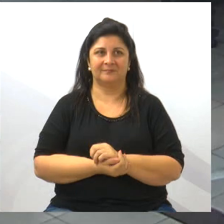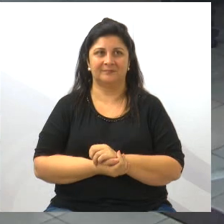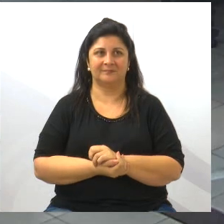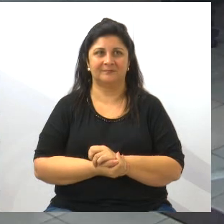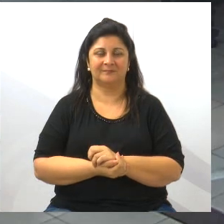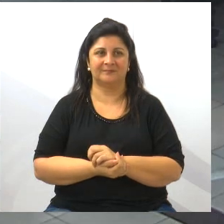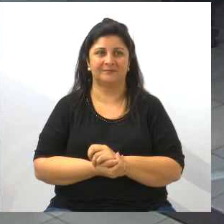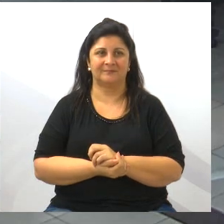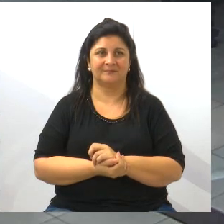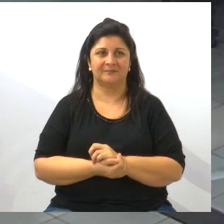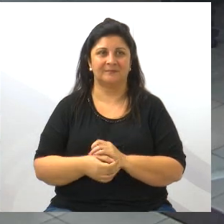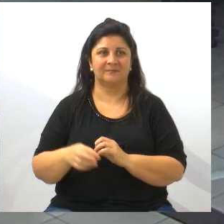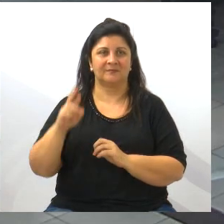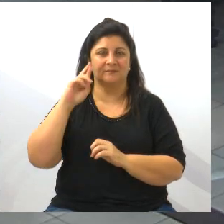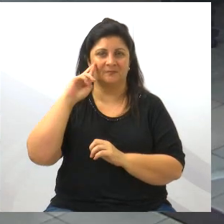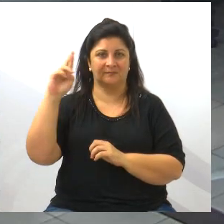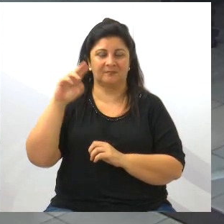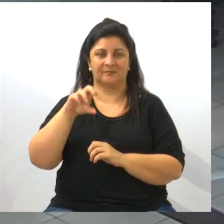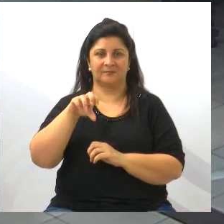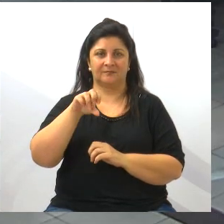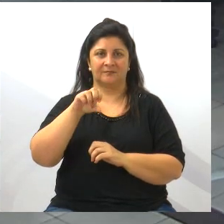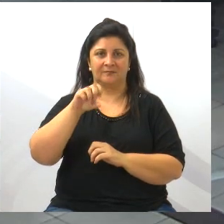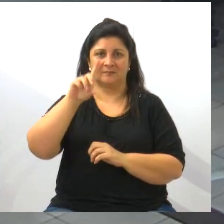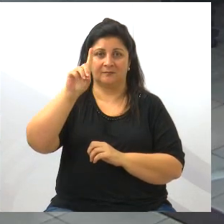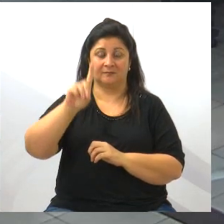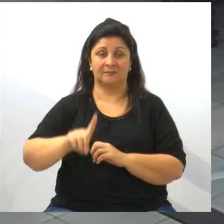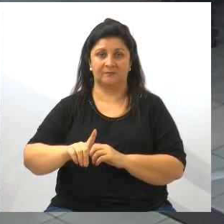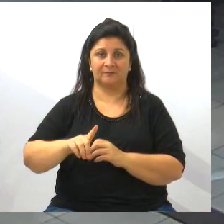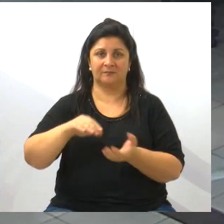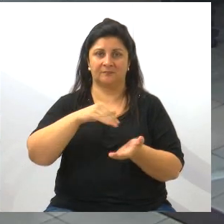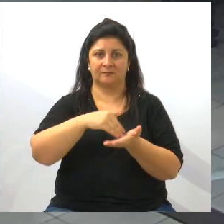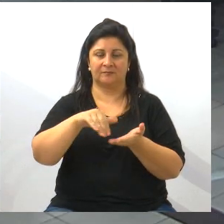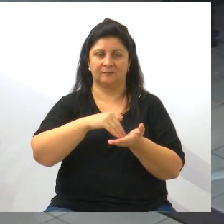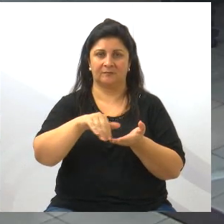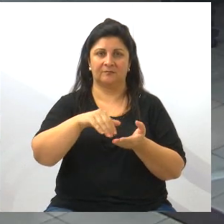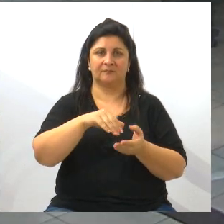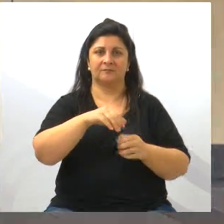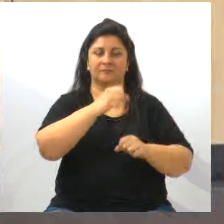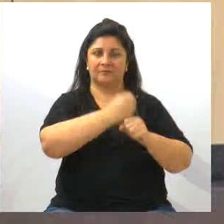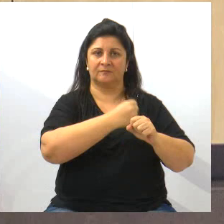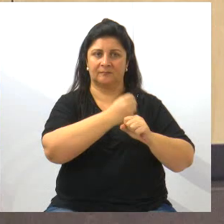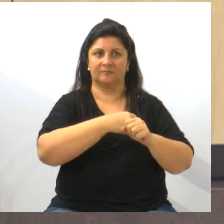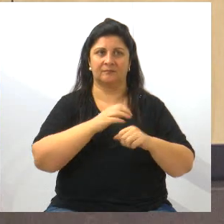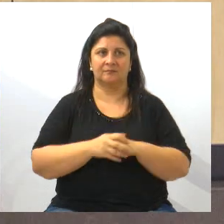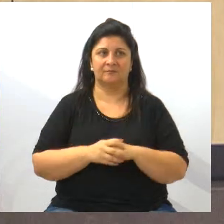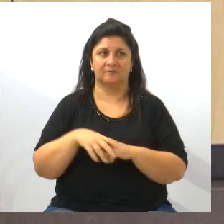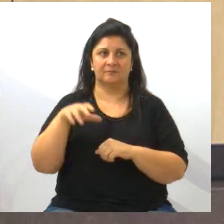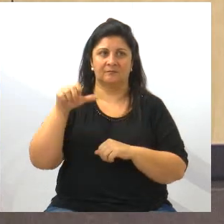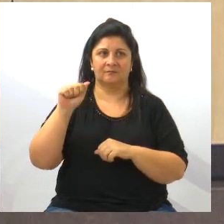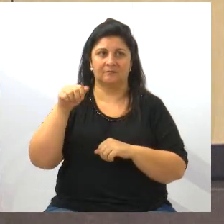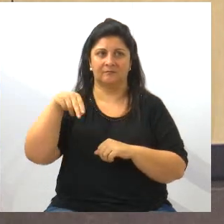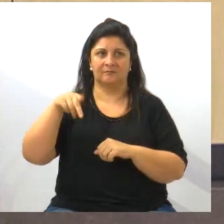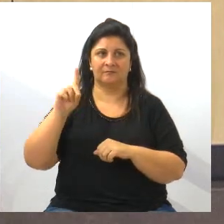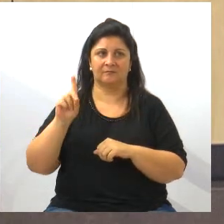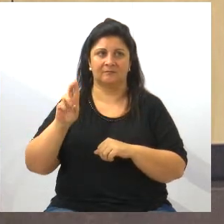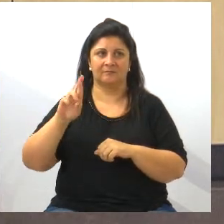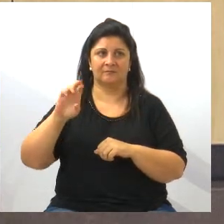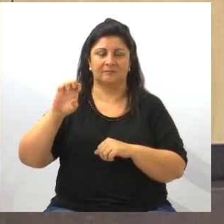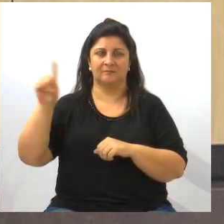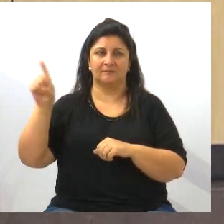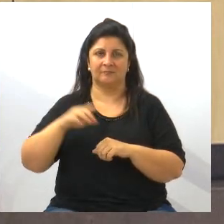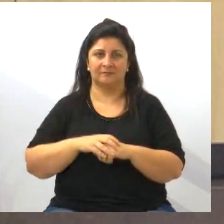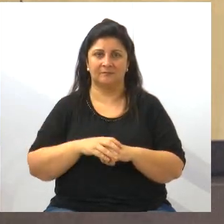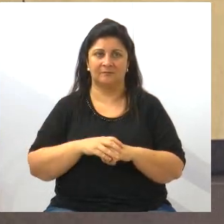senhor Sebastião, diretor da infraestrutura, o senhor André, secretário adjunto